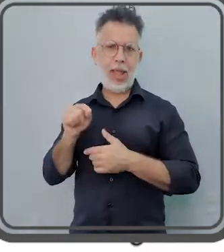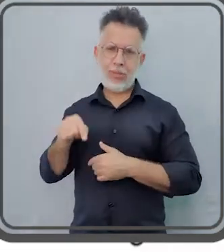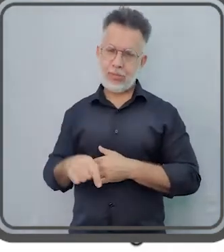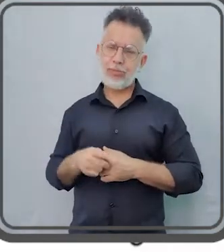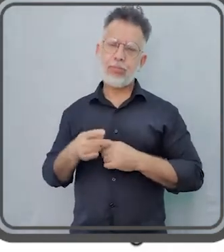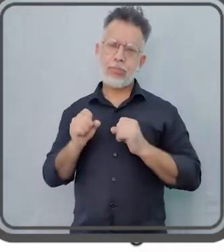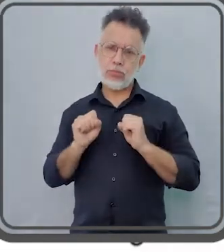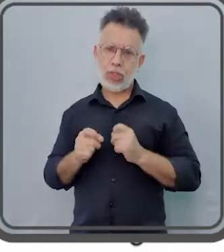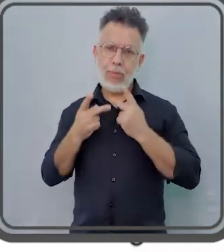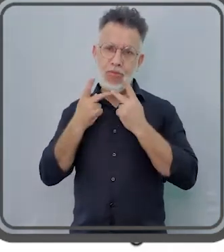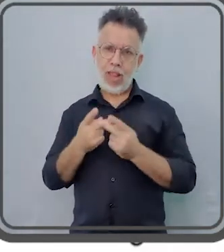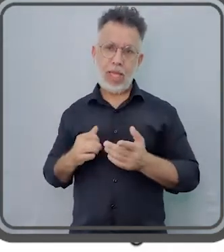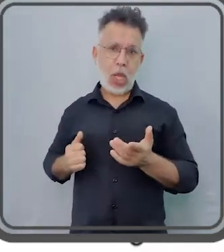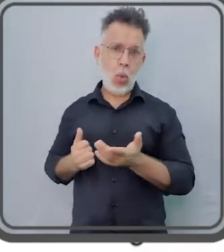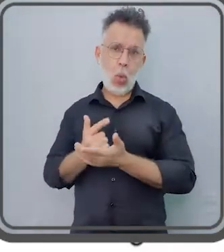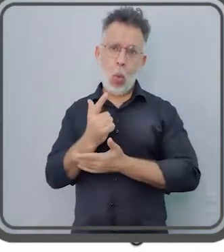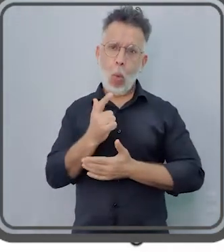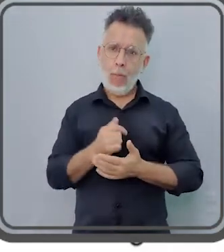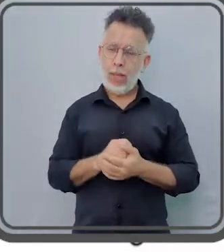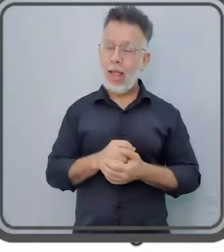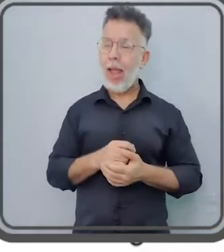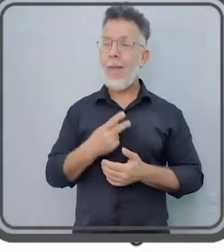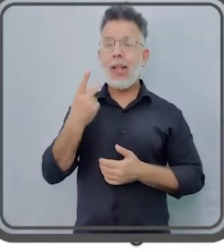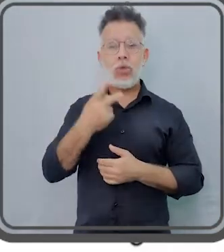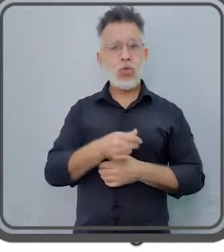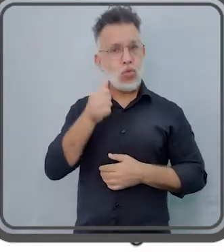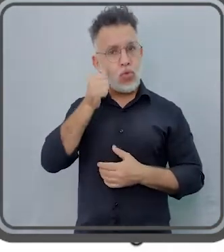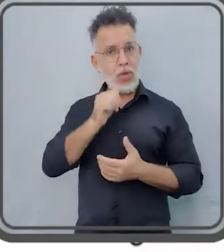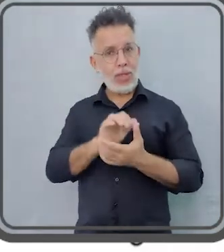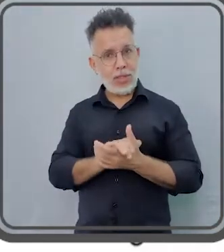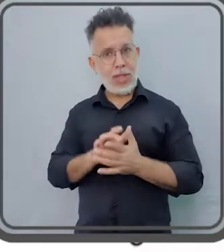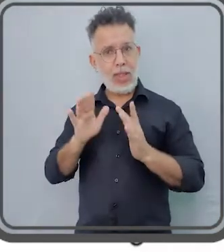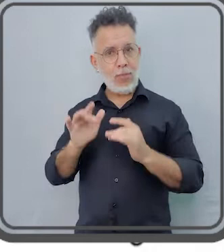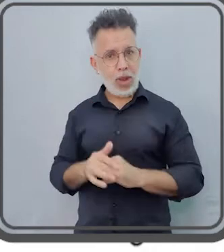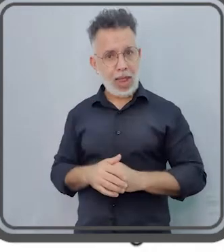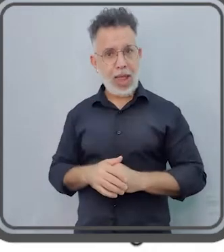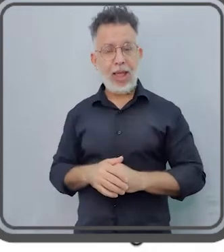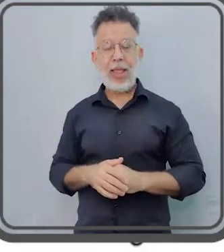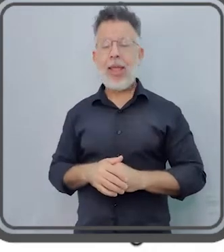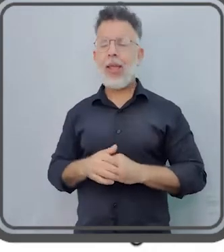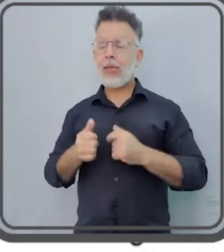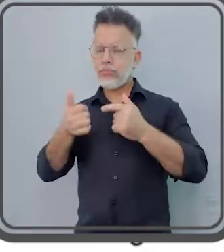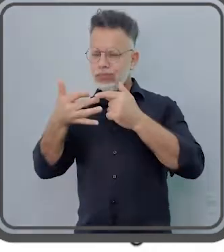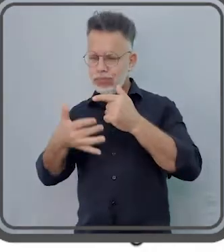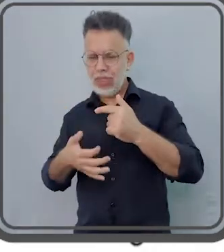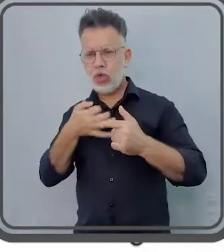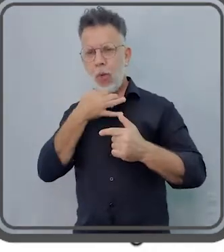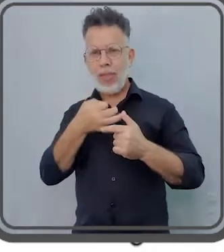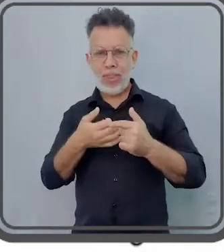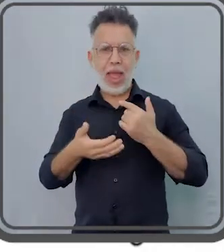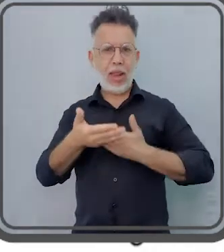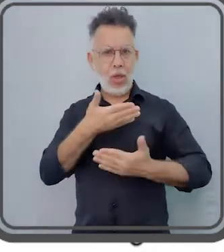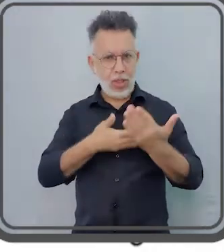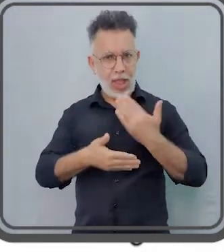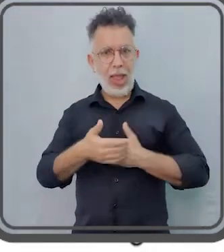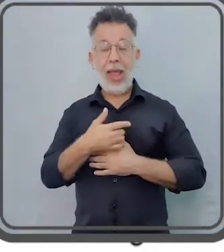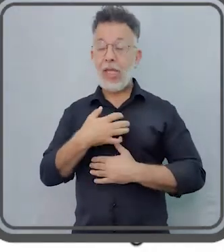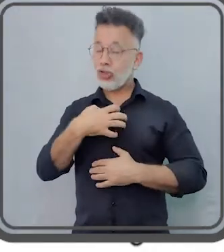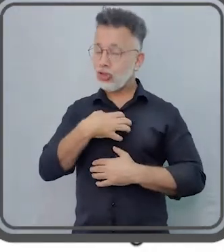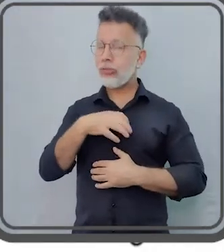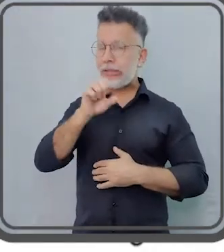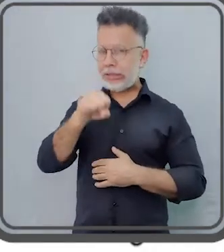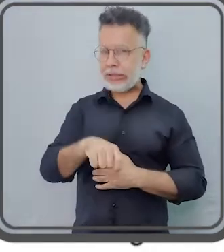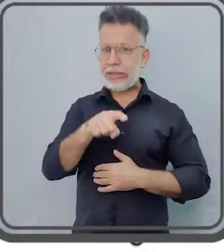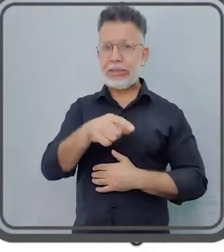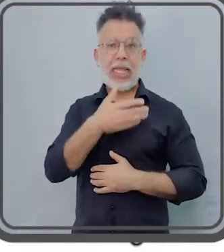compram ou para suas mulheres ou para suas namoradas, muitos homens legais e que deixam comentários, enfim, que interagem com a gente. A gente sente, sim, esses homens, a